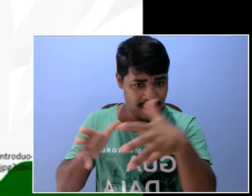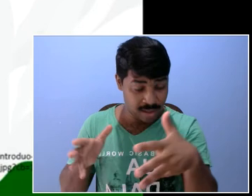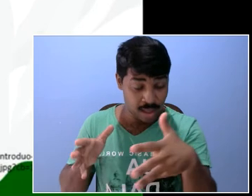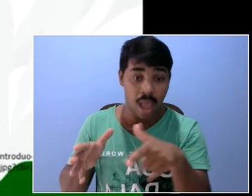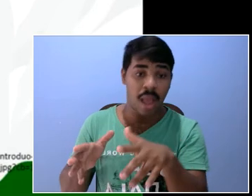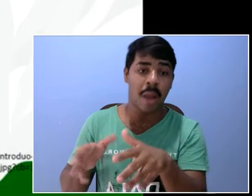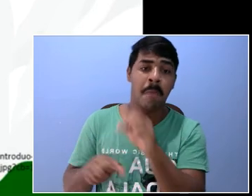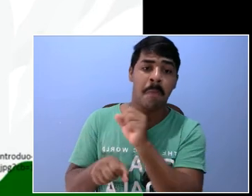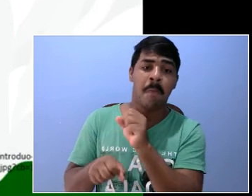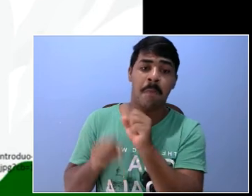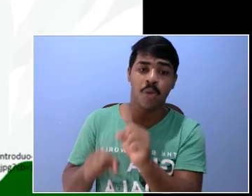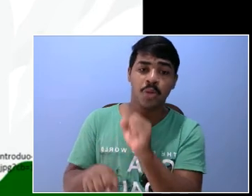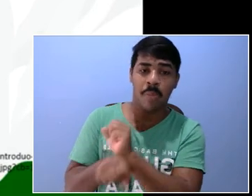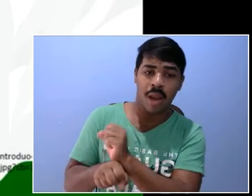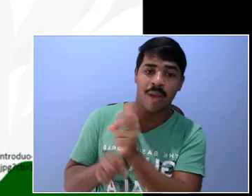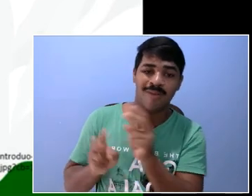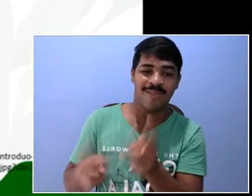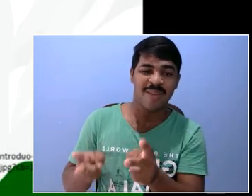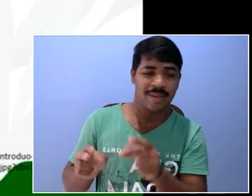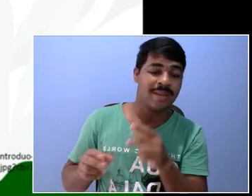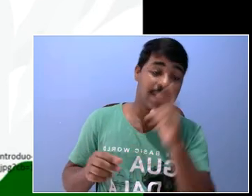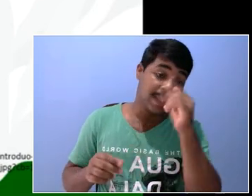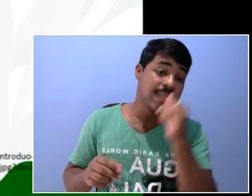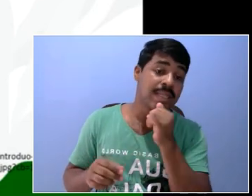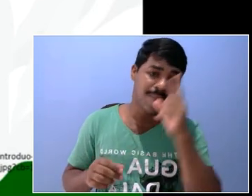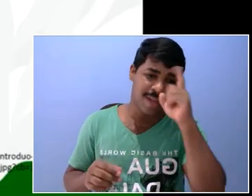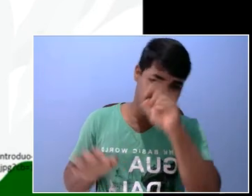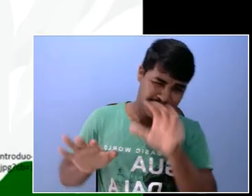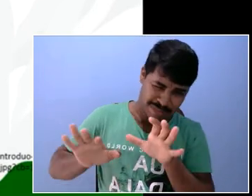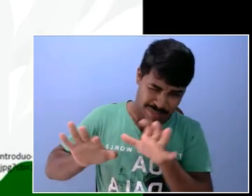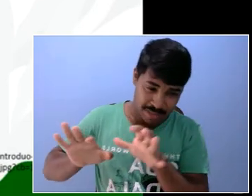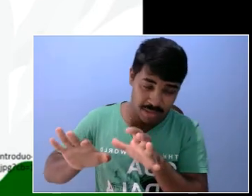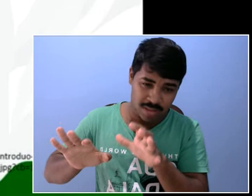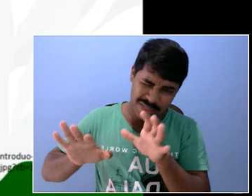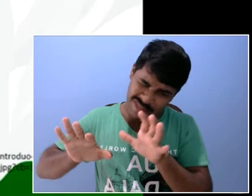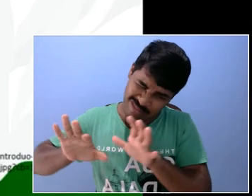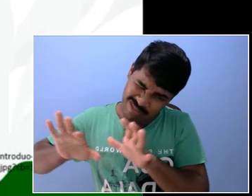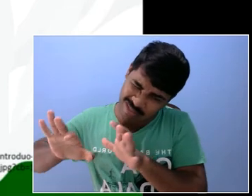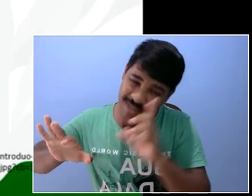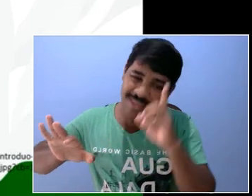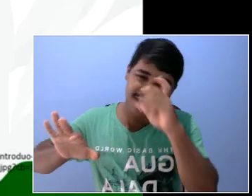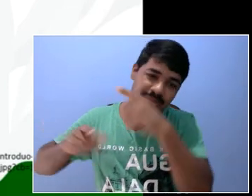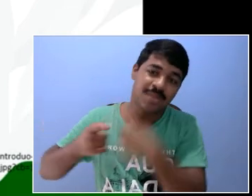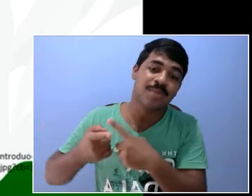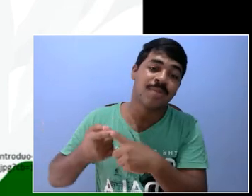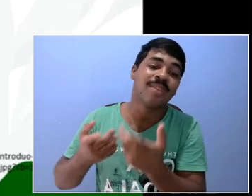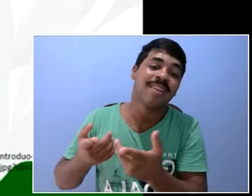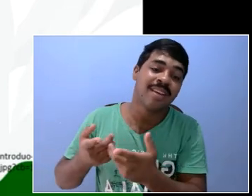perceber. É mais fácil tirar do lugar um corpo com a massa grande ou a massa pequena, né?